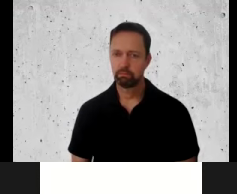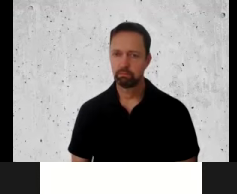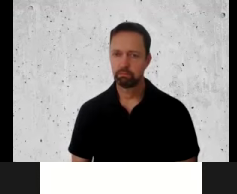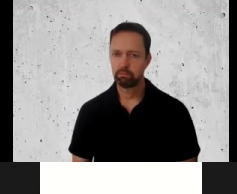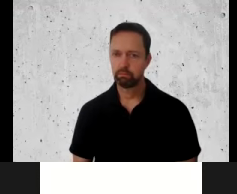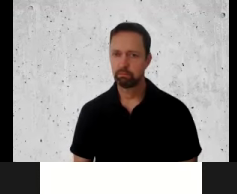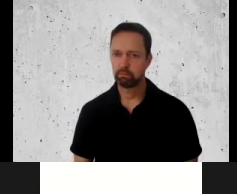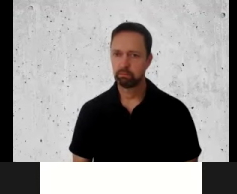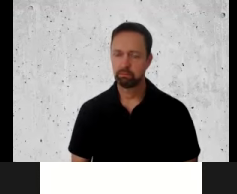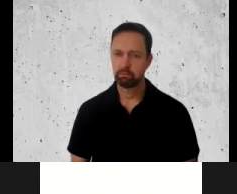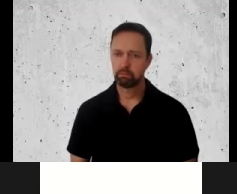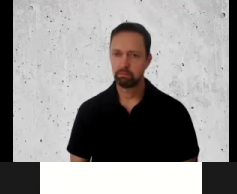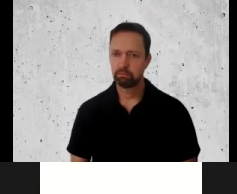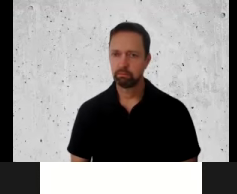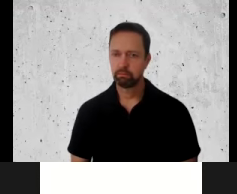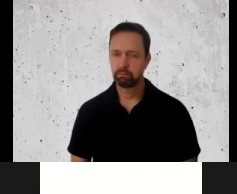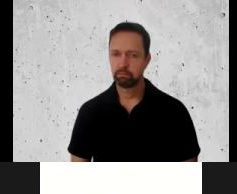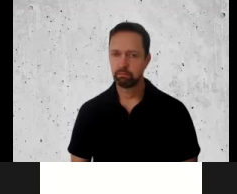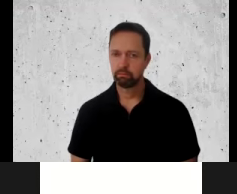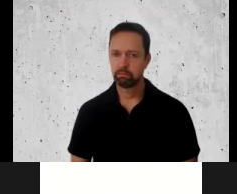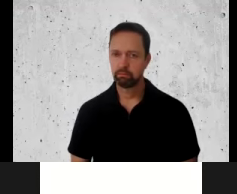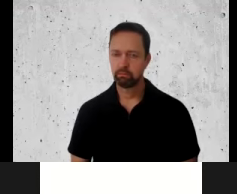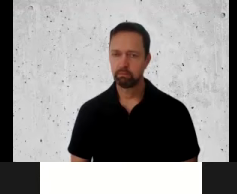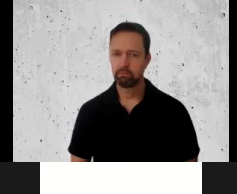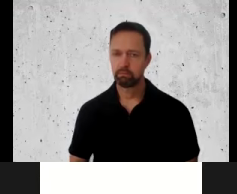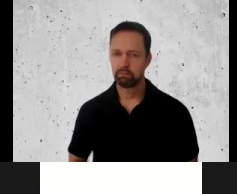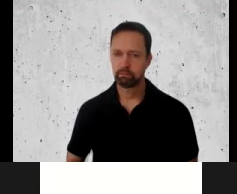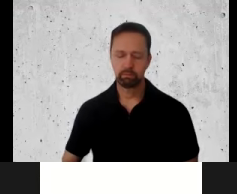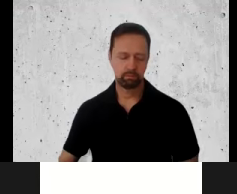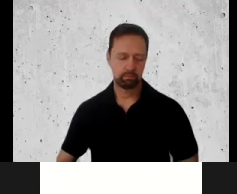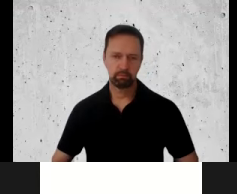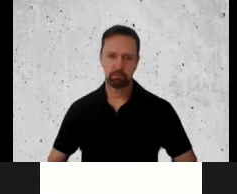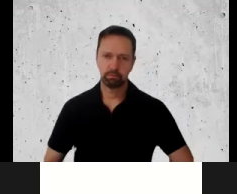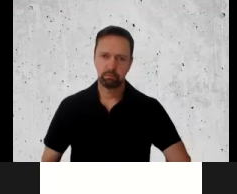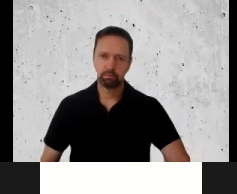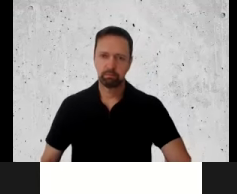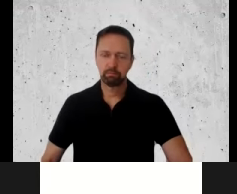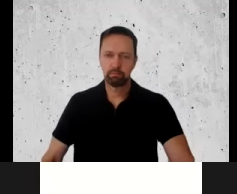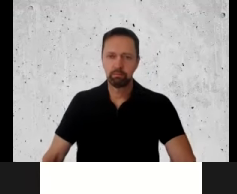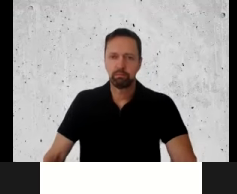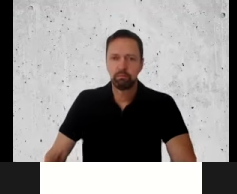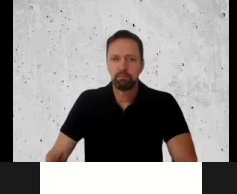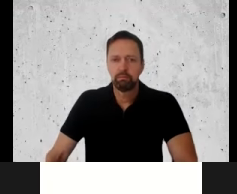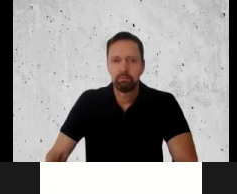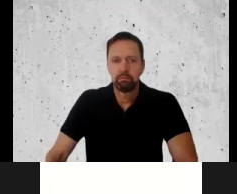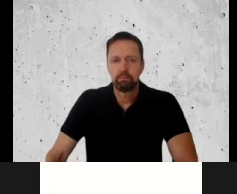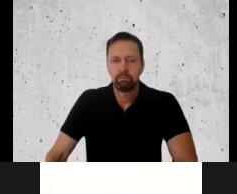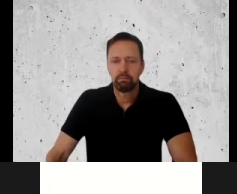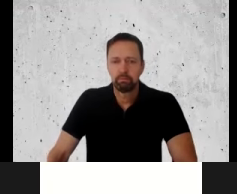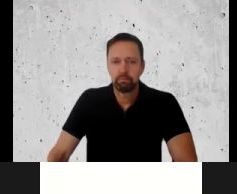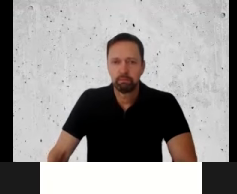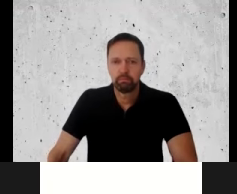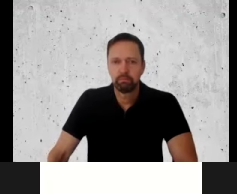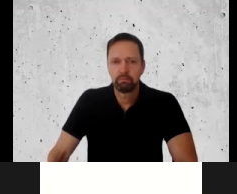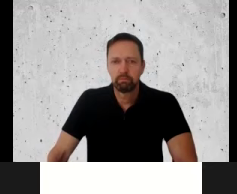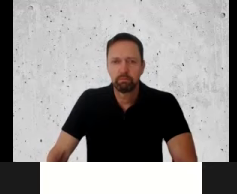ser analisada no caso concreto, né? Considerando esse papel contramajoritário que cabe também ao